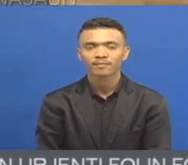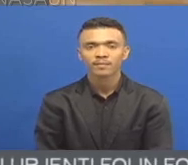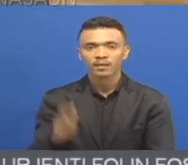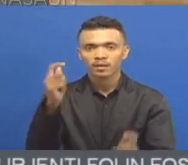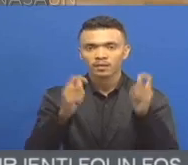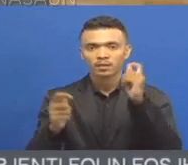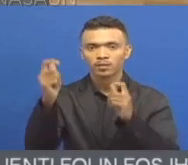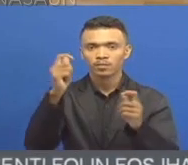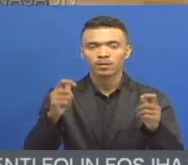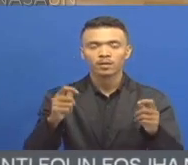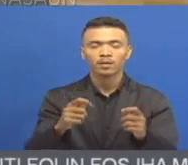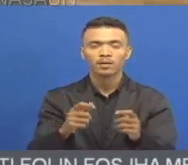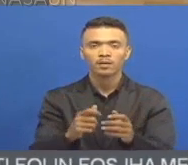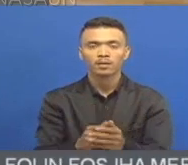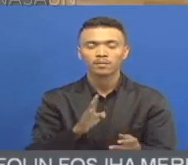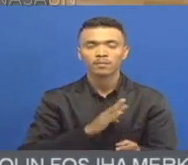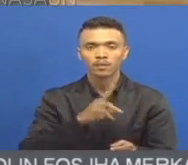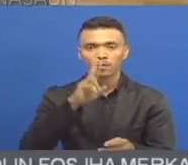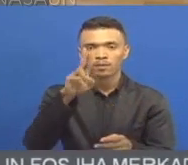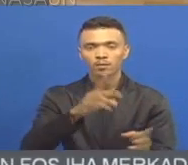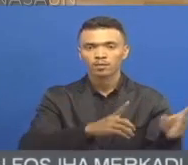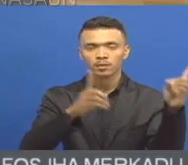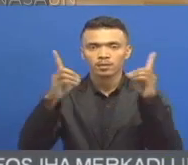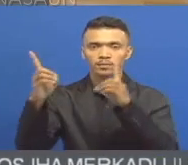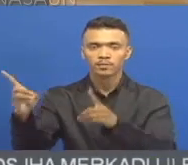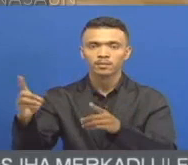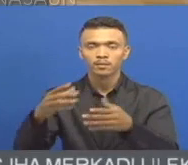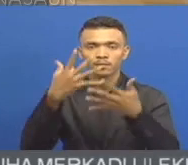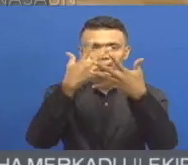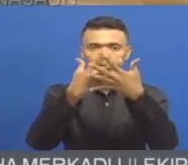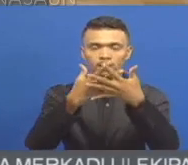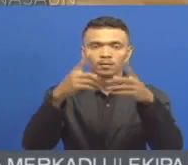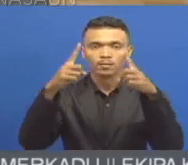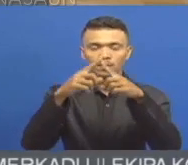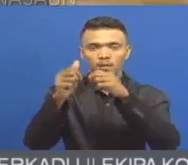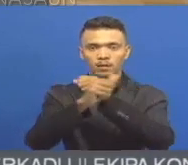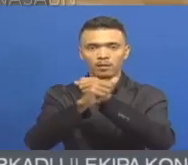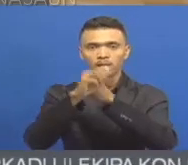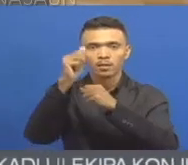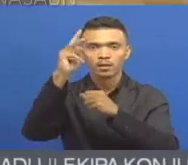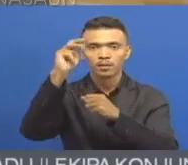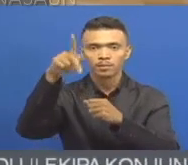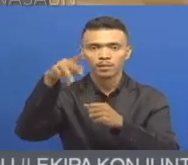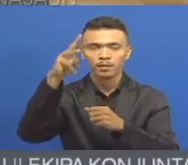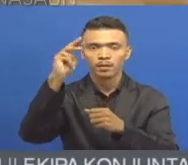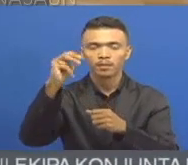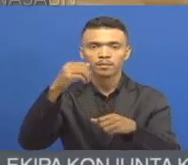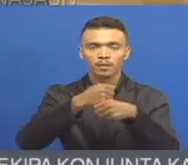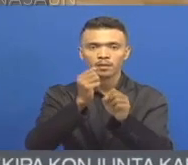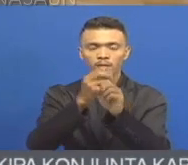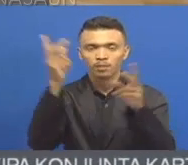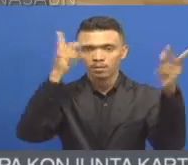Tribunal Judiciário Primeira Instância Balcão aplica prisão preventiva para arguido a NPM deve cometer